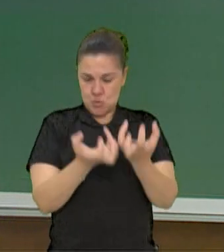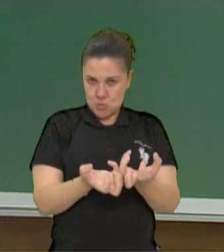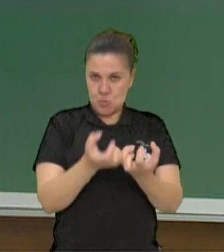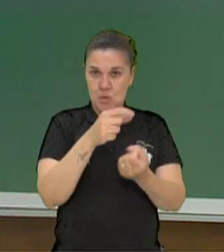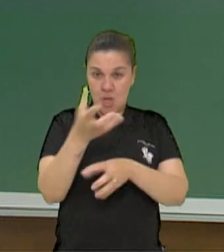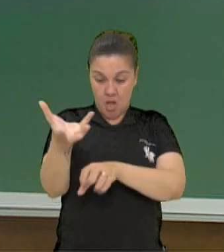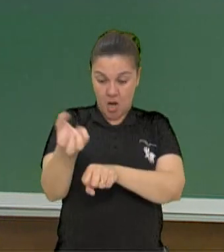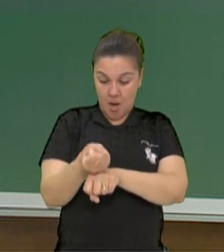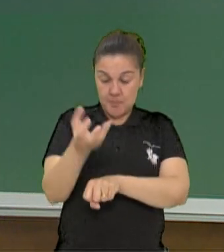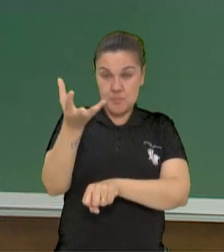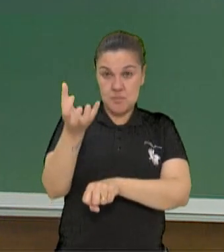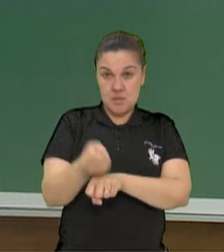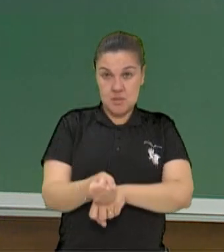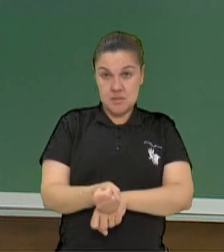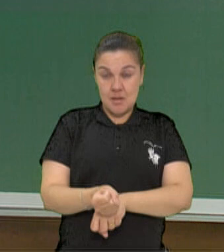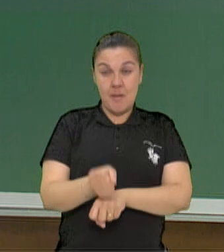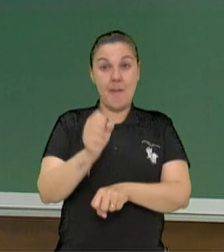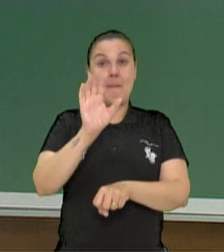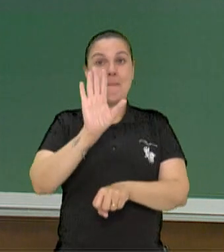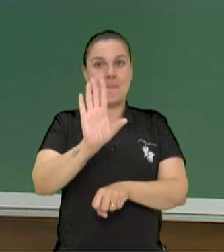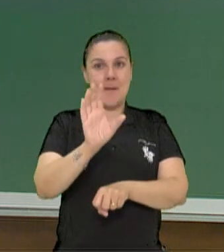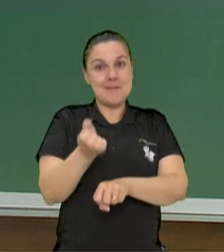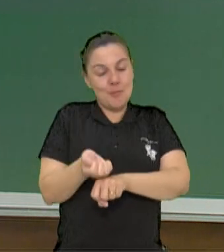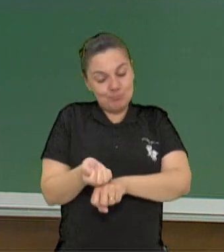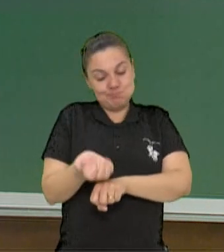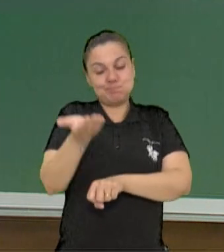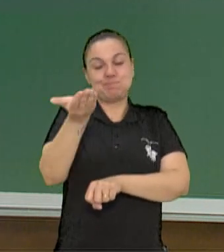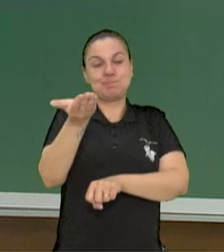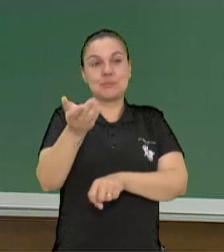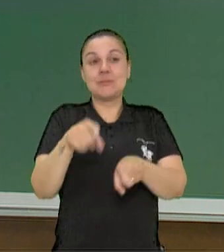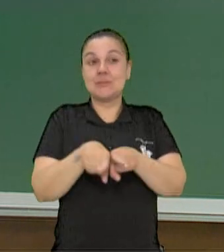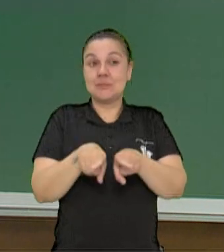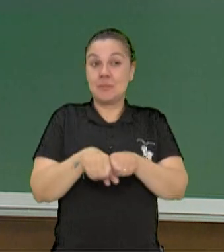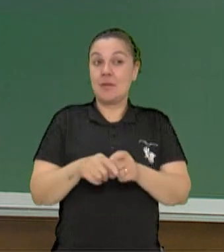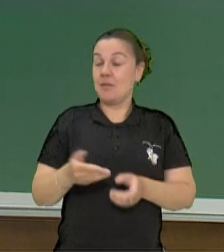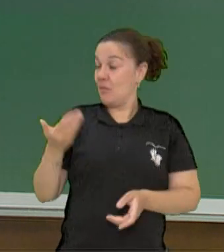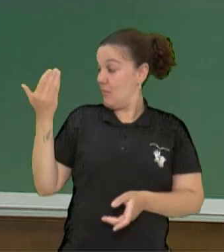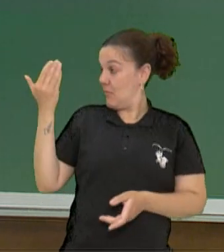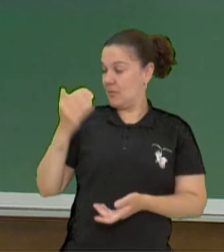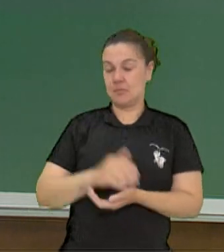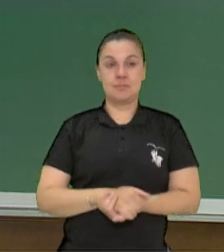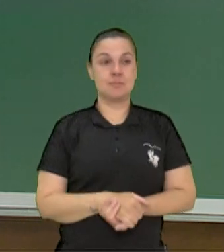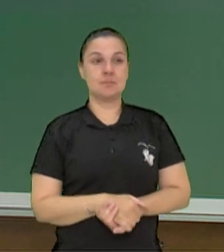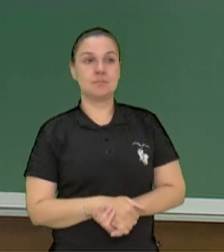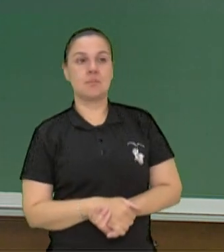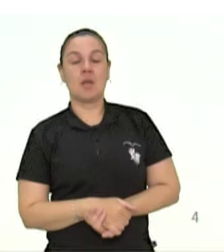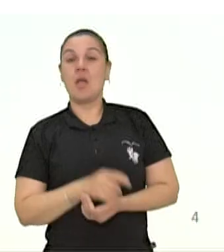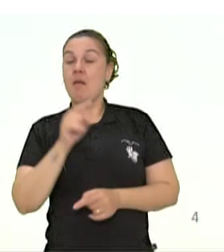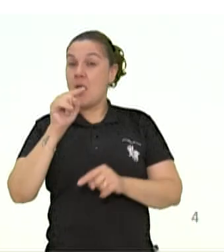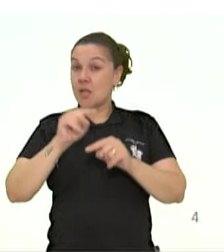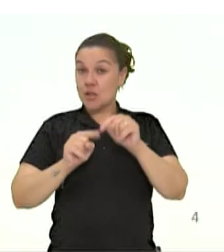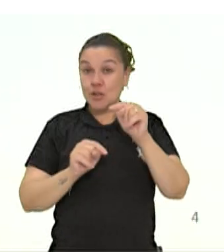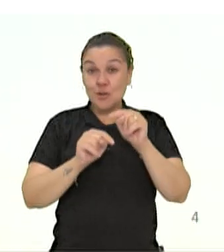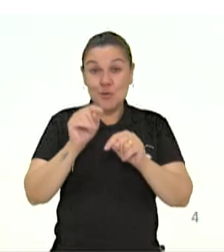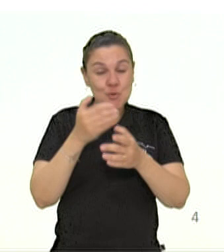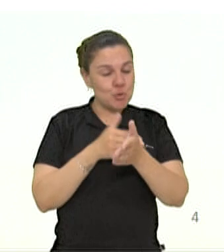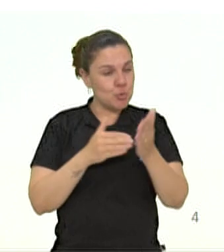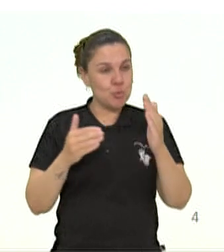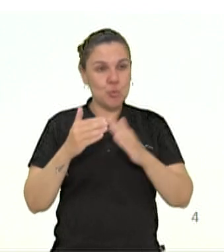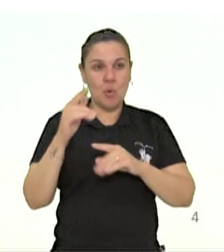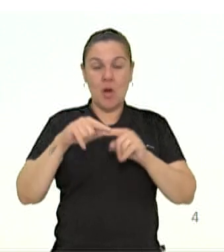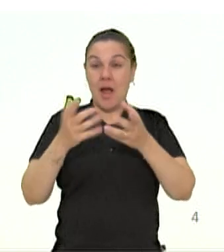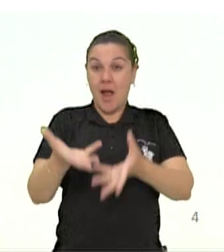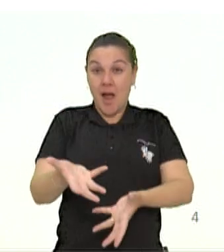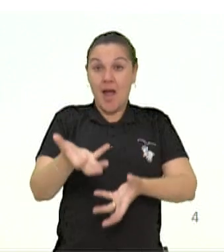ele absorve bem, mas ele também emite bem. Tanto é que a definição é assim, eu trago uma definição para você de corpo negro. É todo corpo